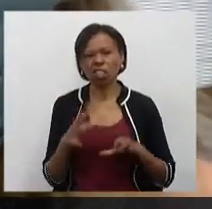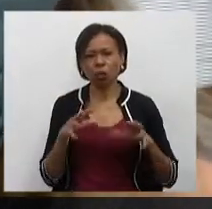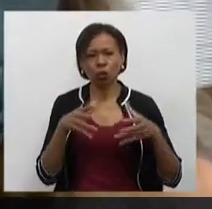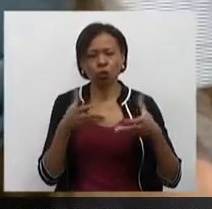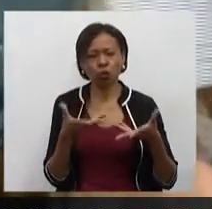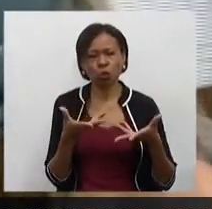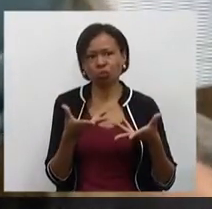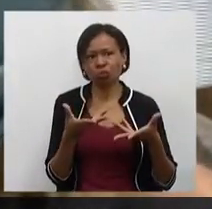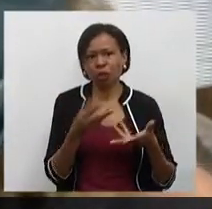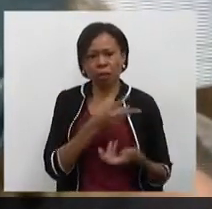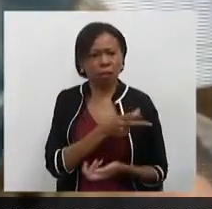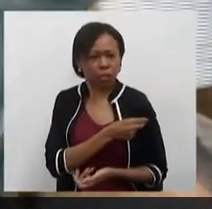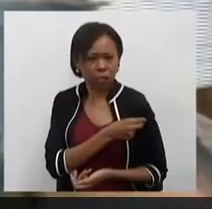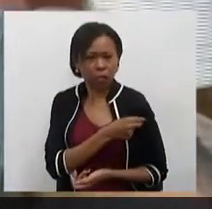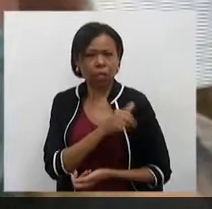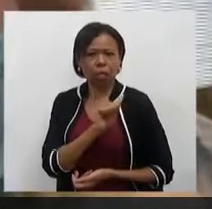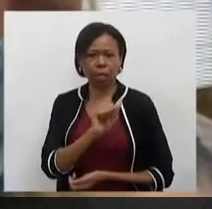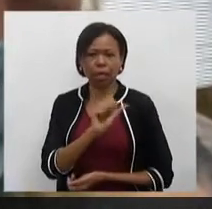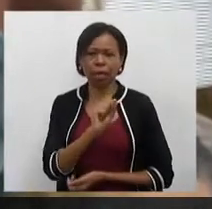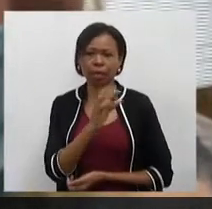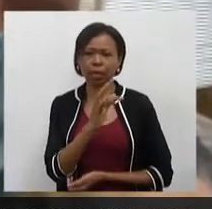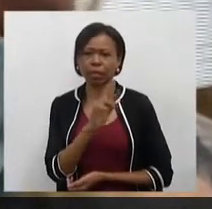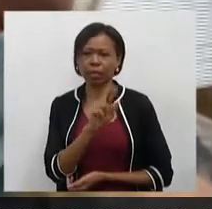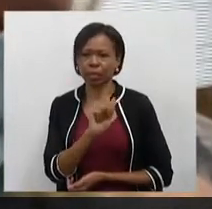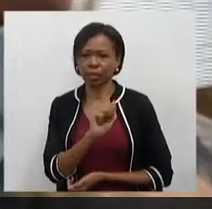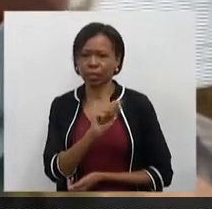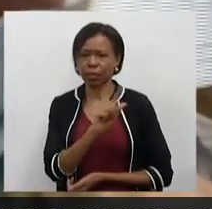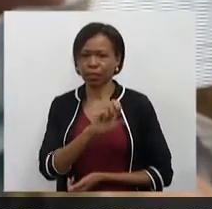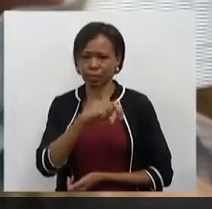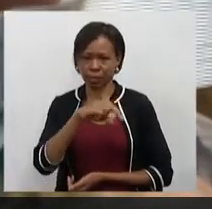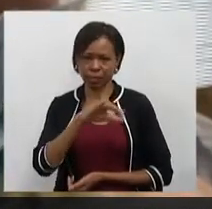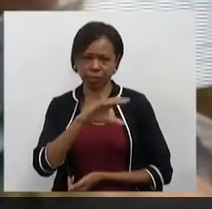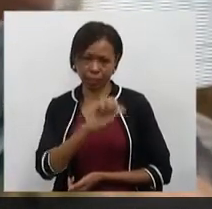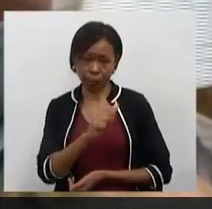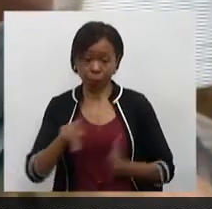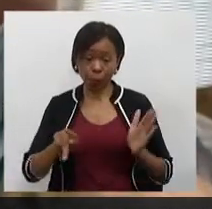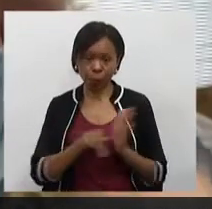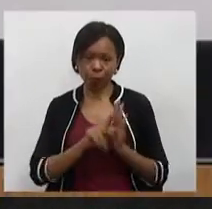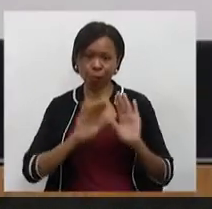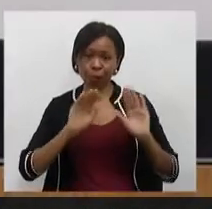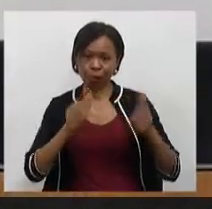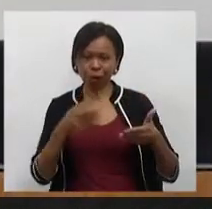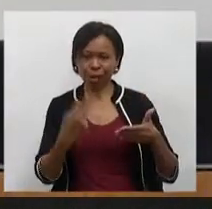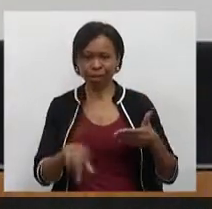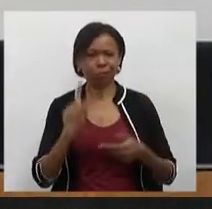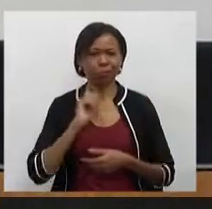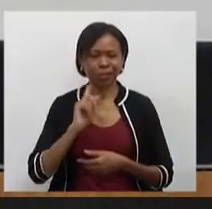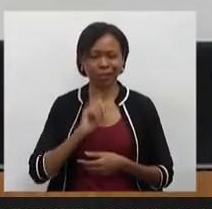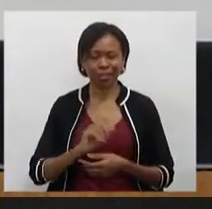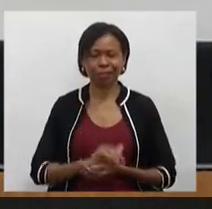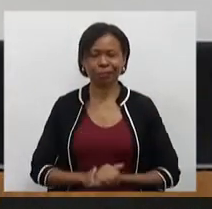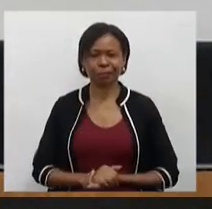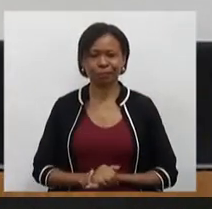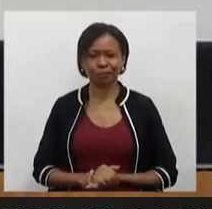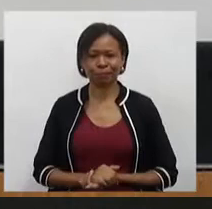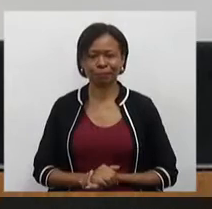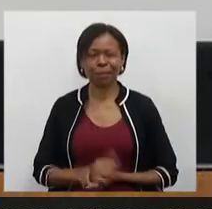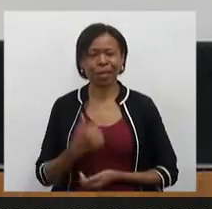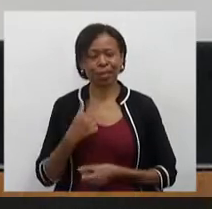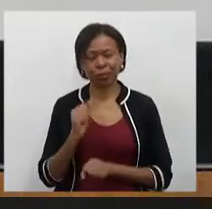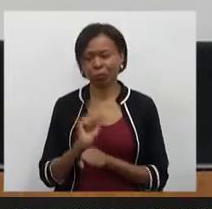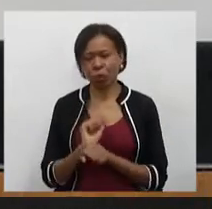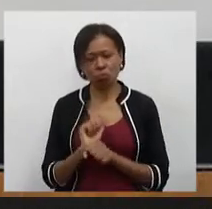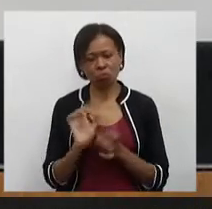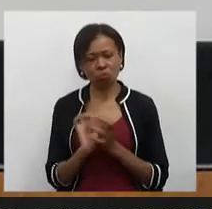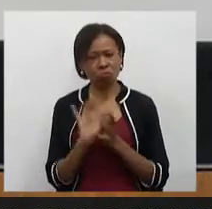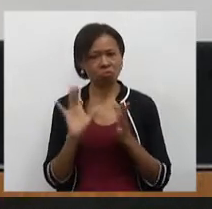voltada aí para pessoas com comorbidade no estado de Minas Gerais. Muito bem. Eu fico à disposição a todos, né, para tirarem